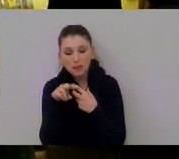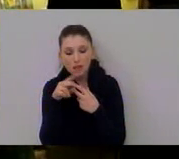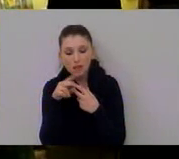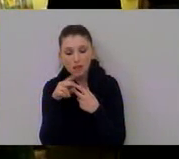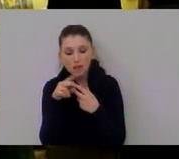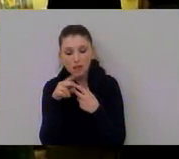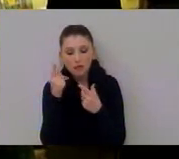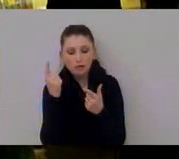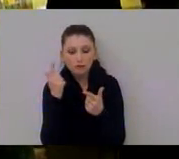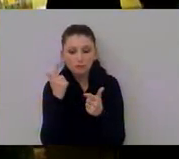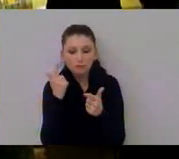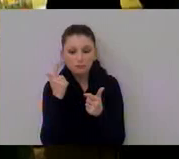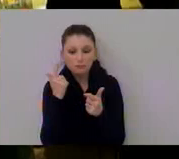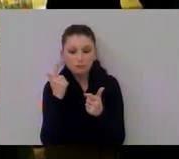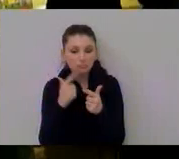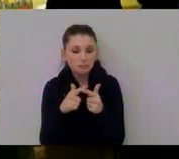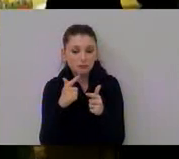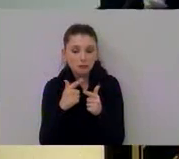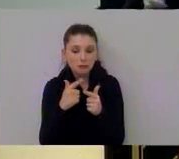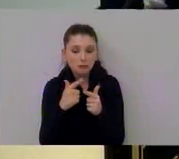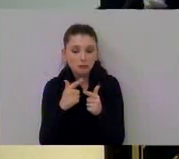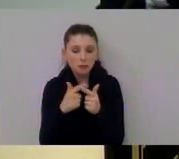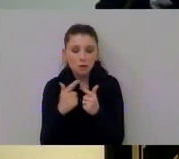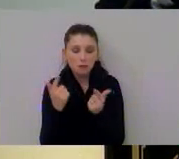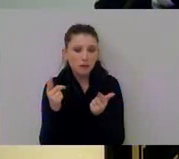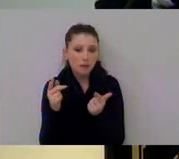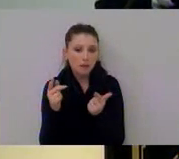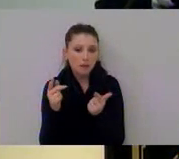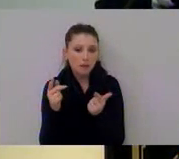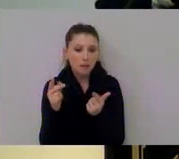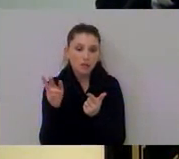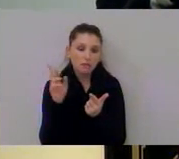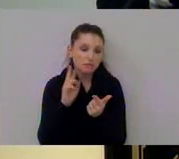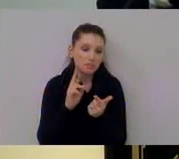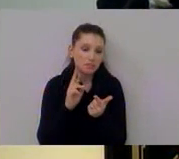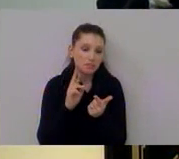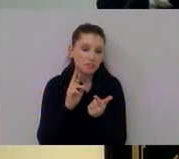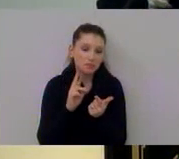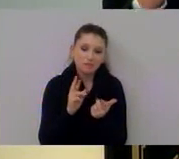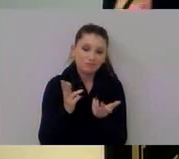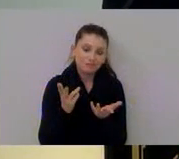É o seguinte, eu gostaria que vocês